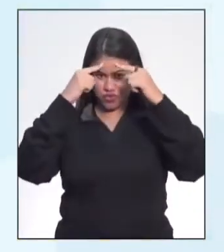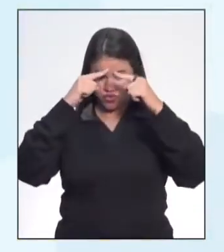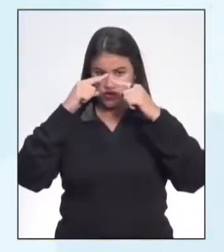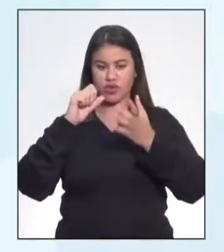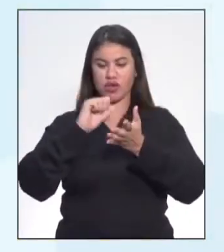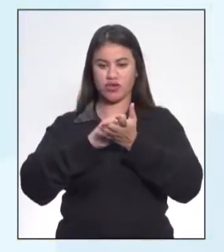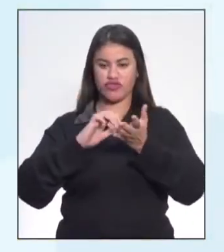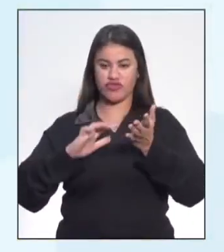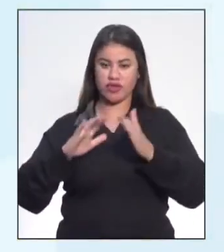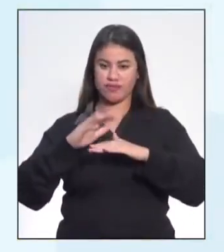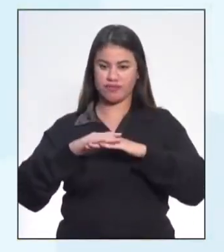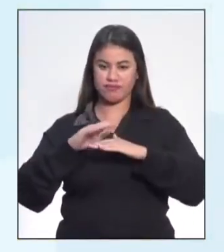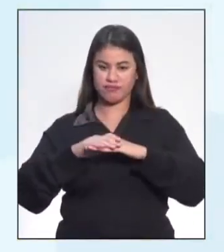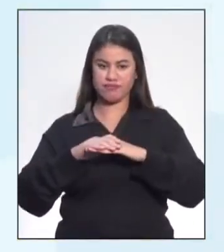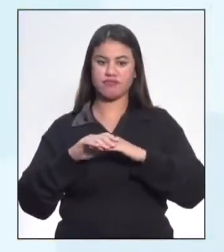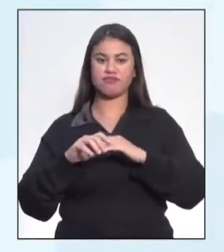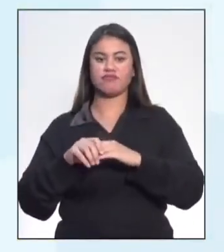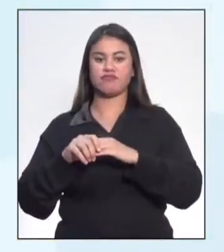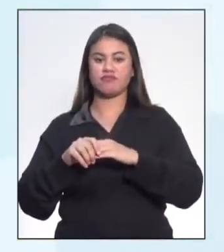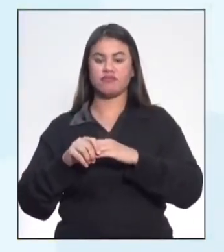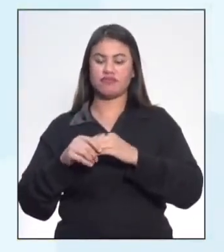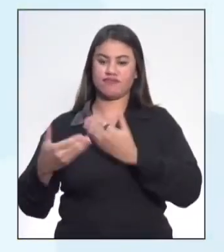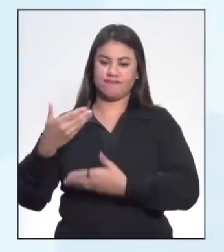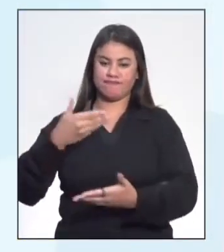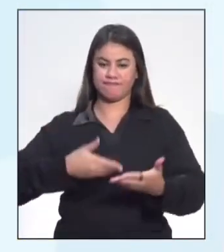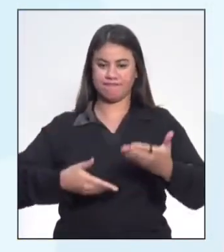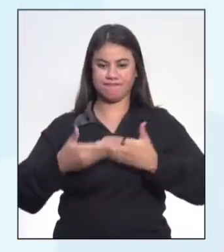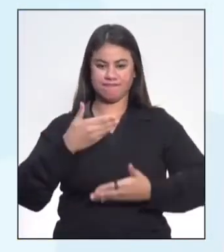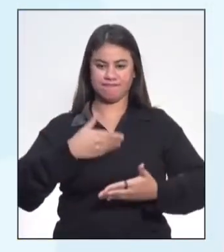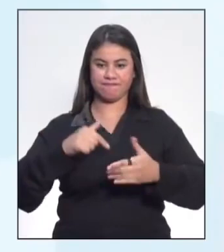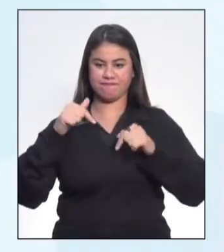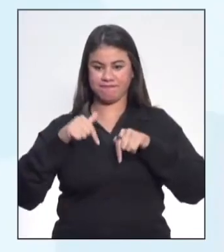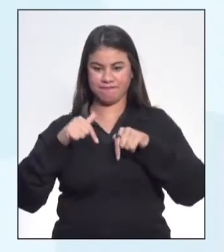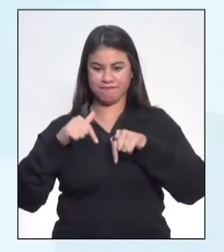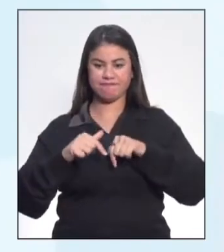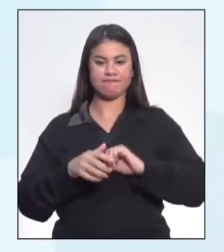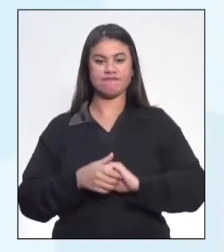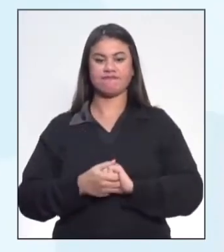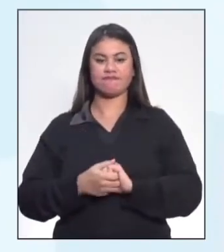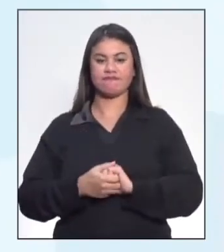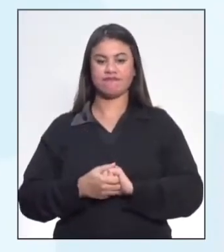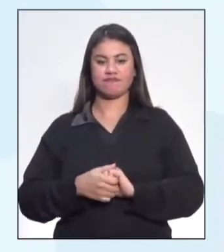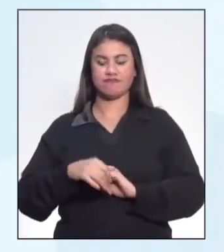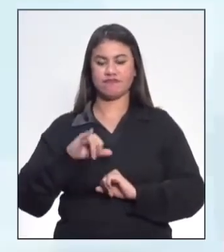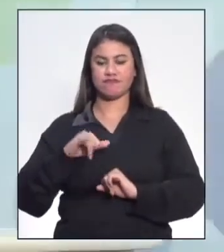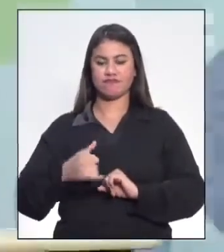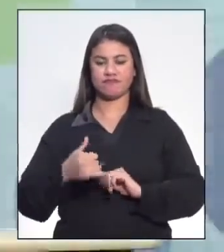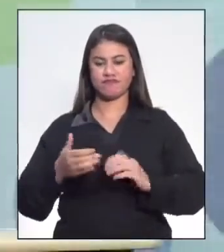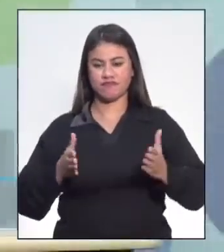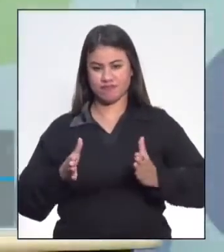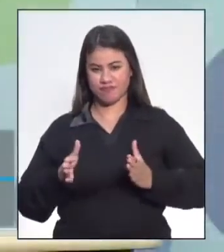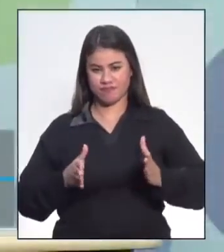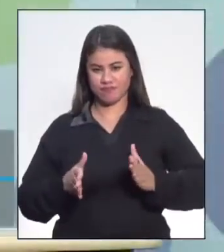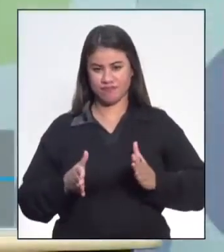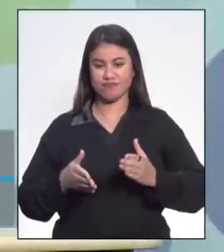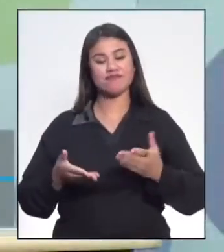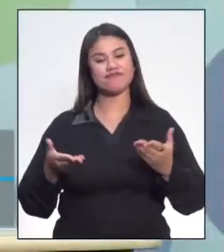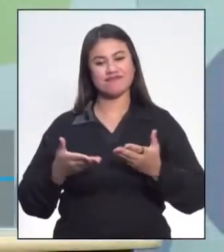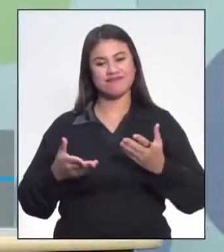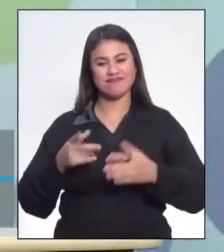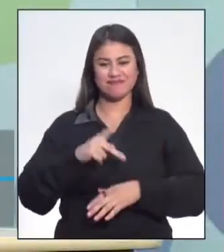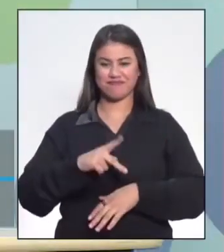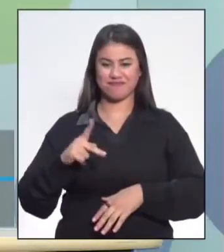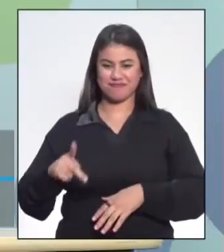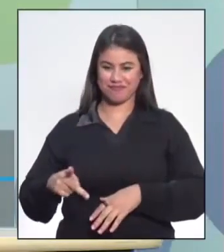atividades propostas, participe de forma ativa da aula e aproveite bem esse momento, porque agora a